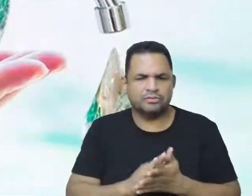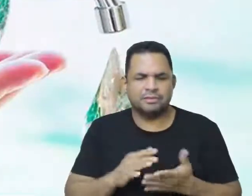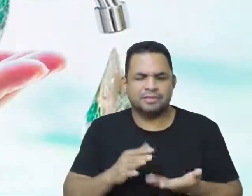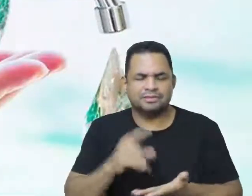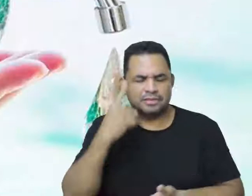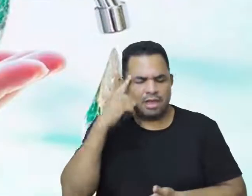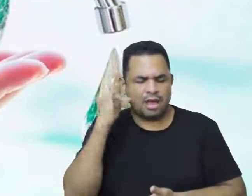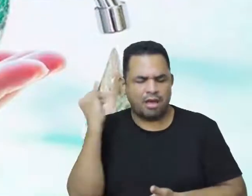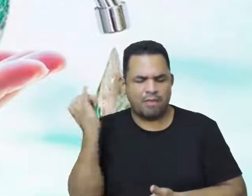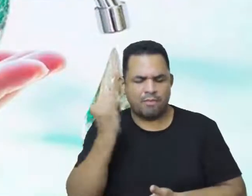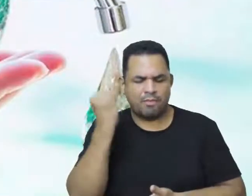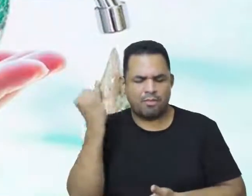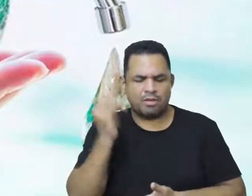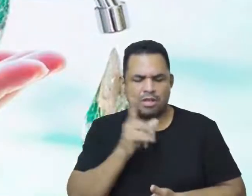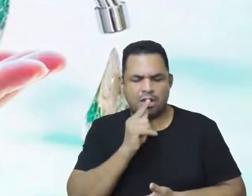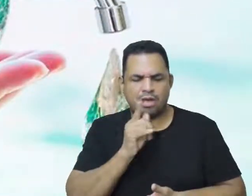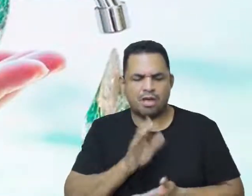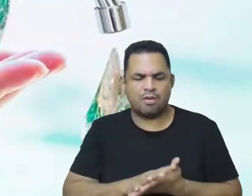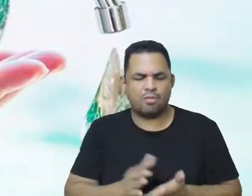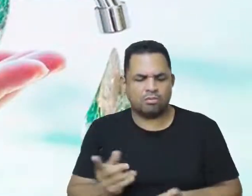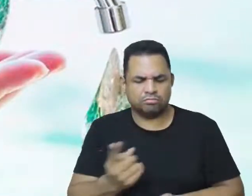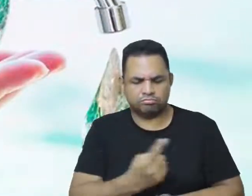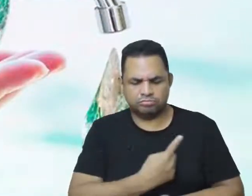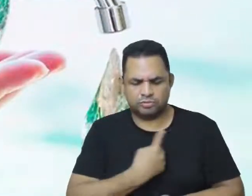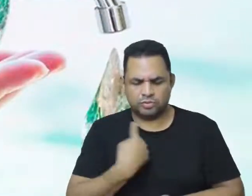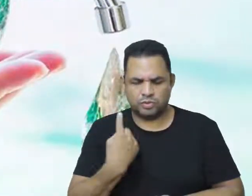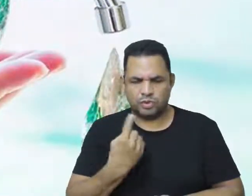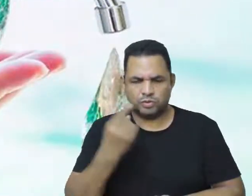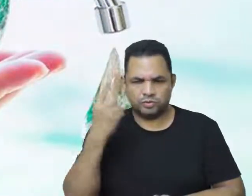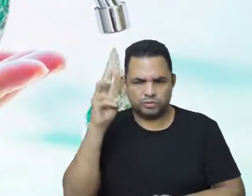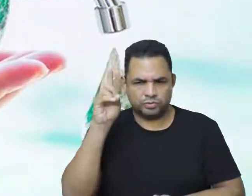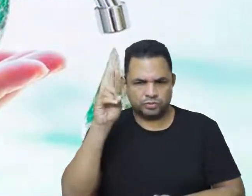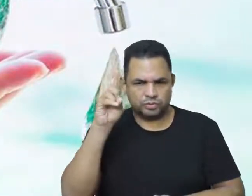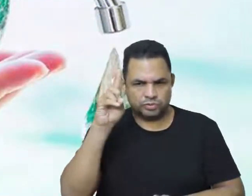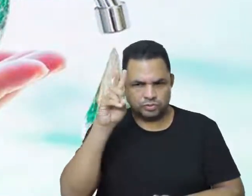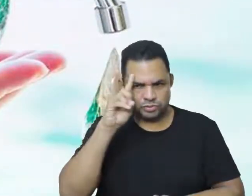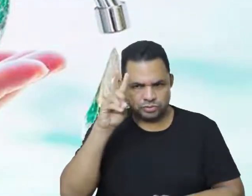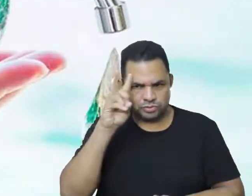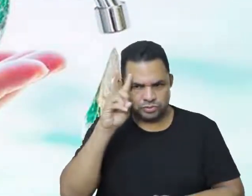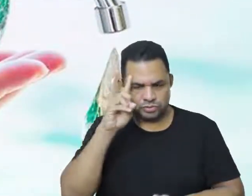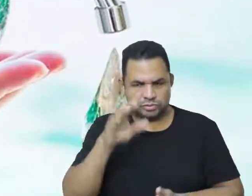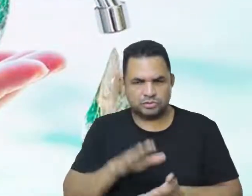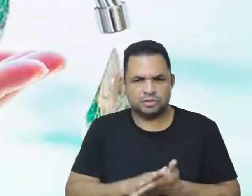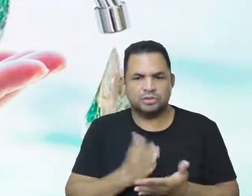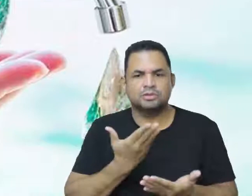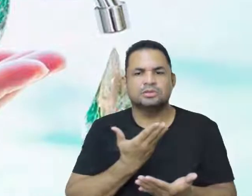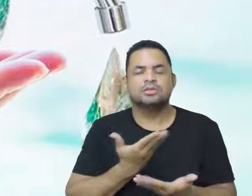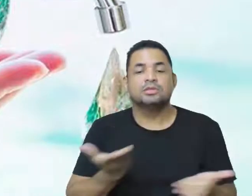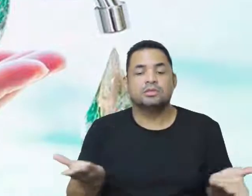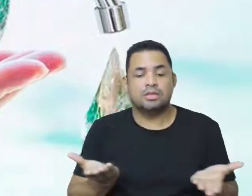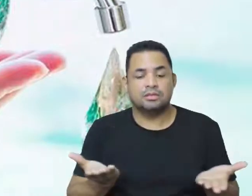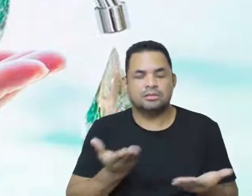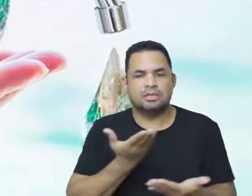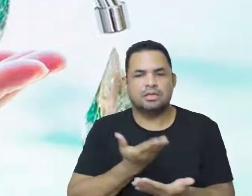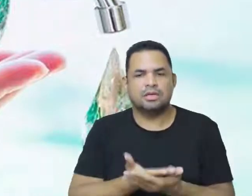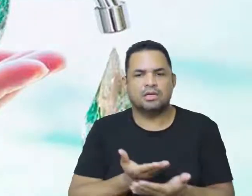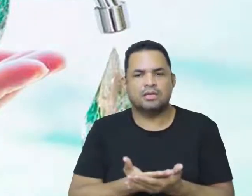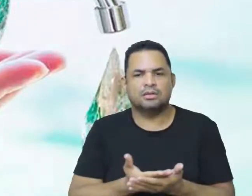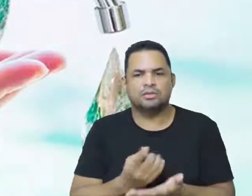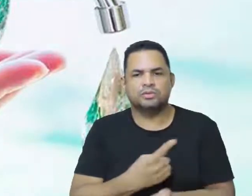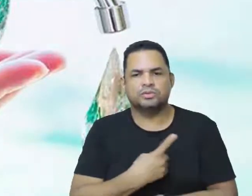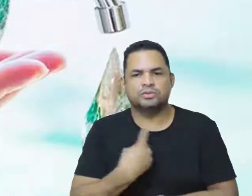água no nosso cotidiano. E claro, nesta aula nós iremos